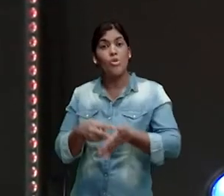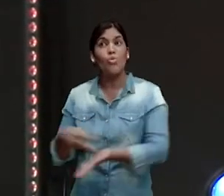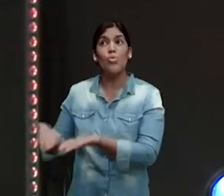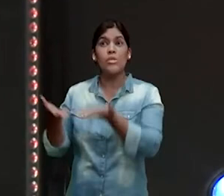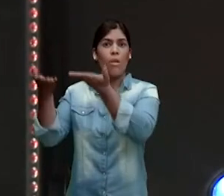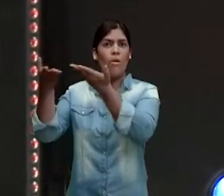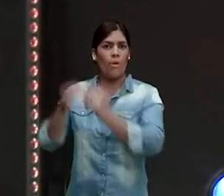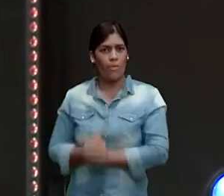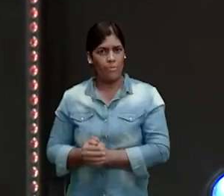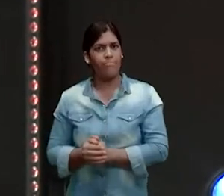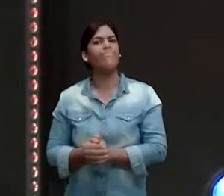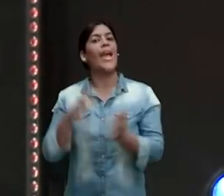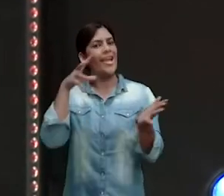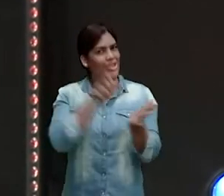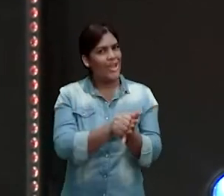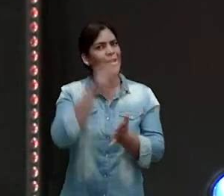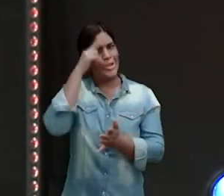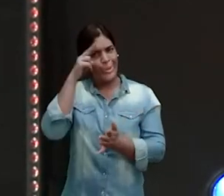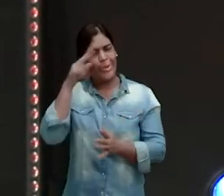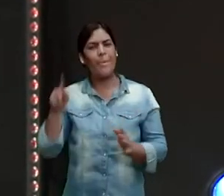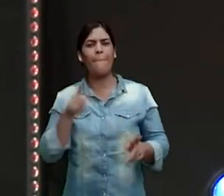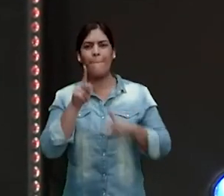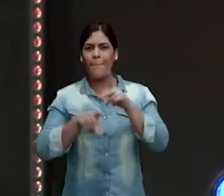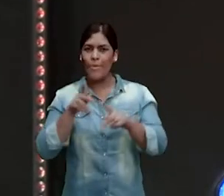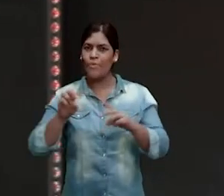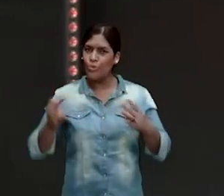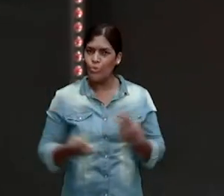Oi tá na história do povo judeu